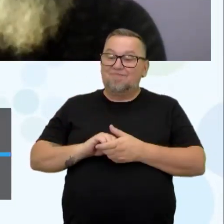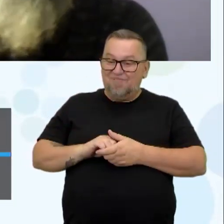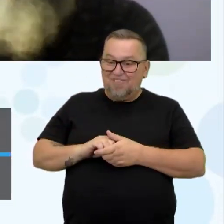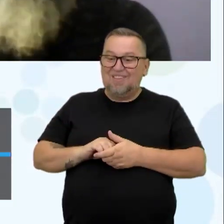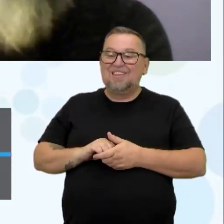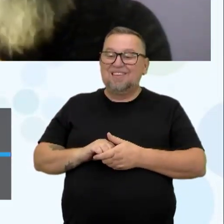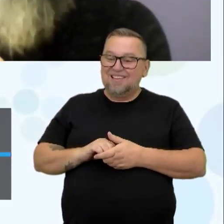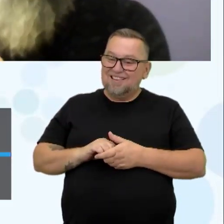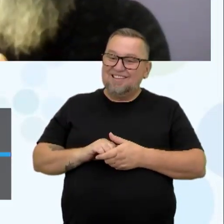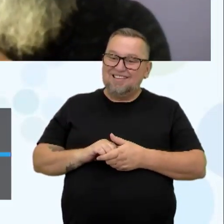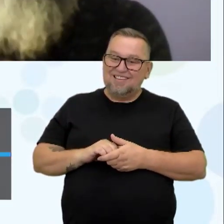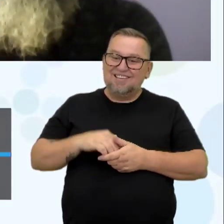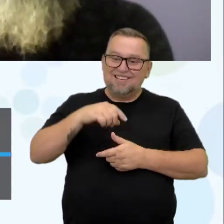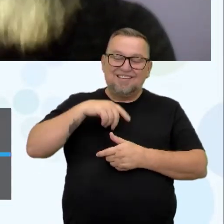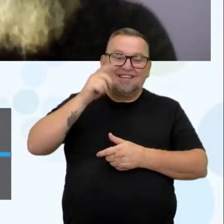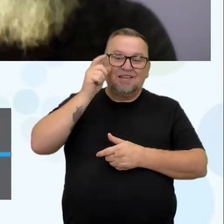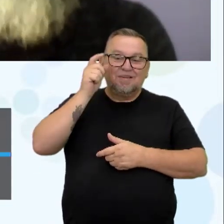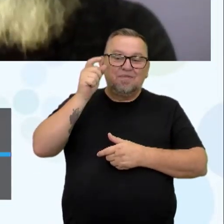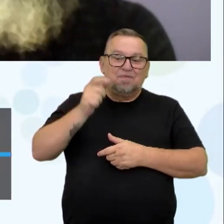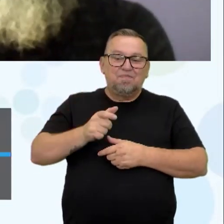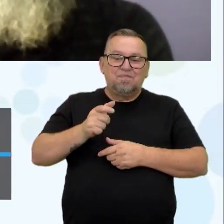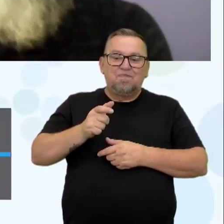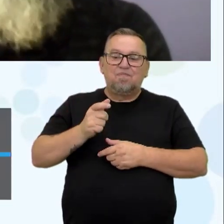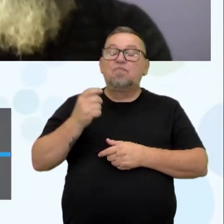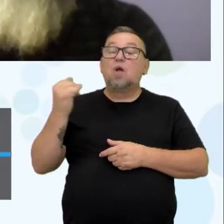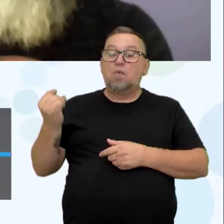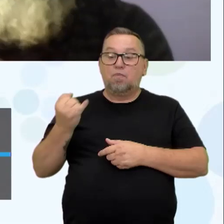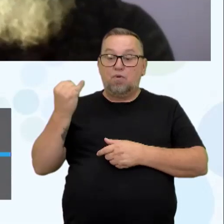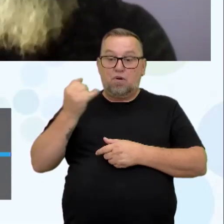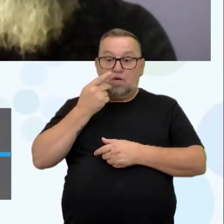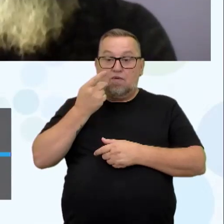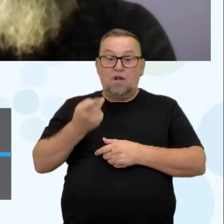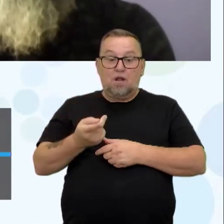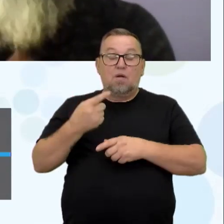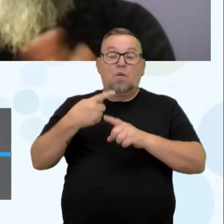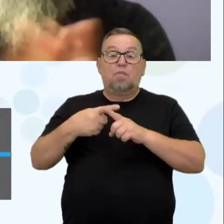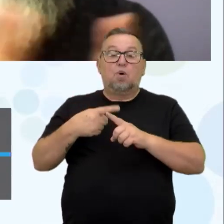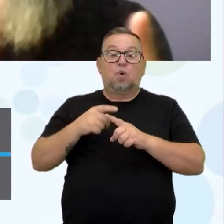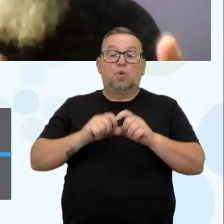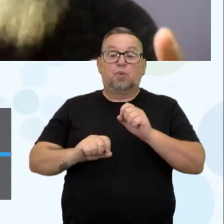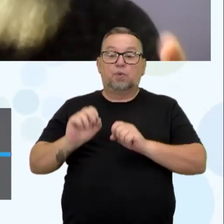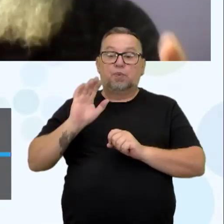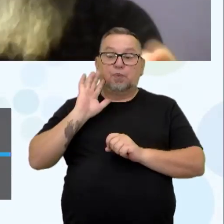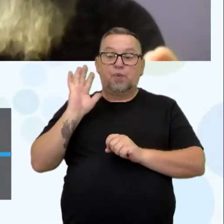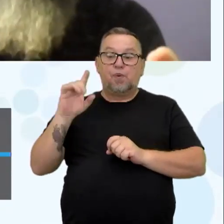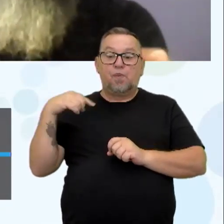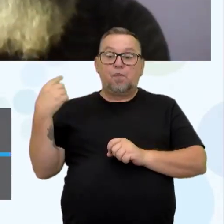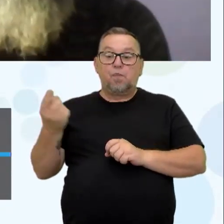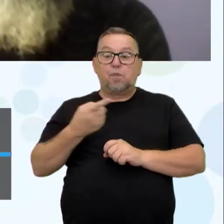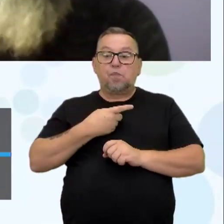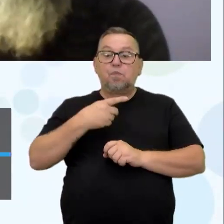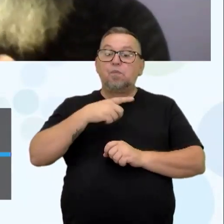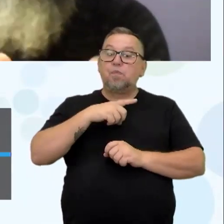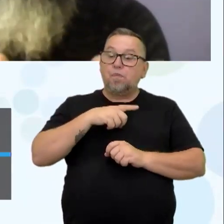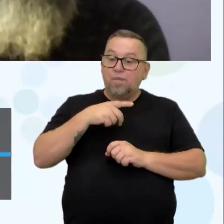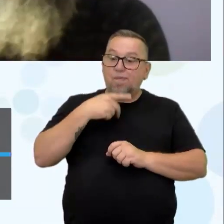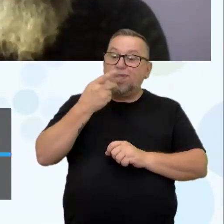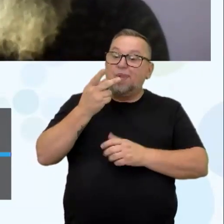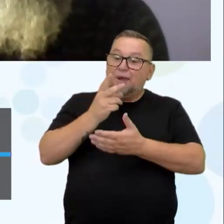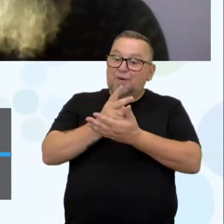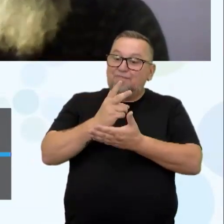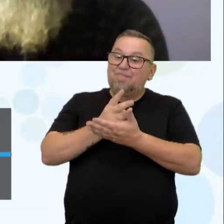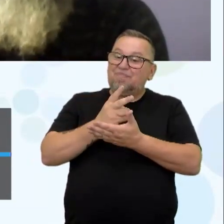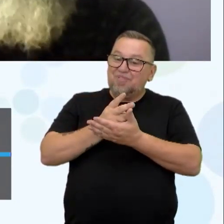exatamente. Né? Isso, acho que é super interessante, é válido falar isso, porque nós estamos sim falando do mesmo